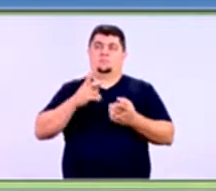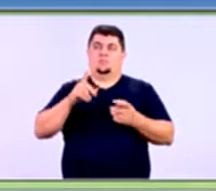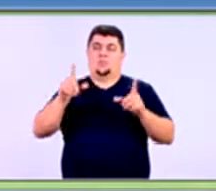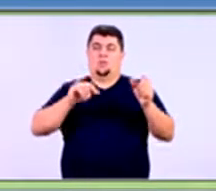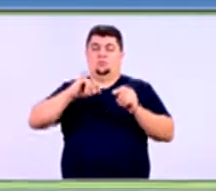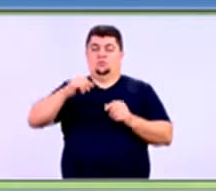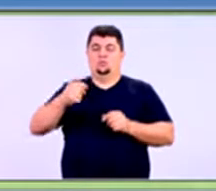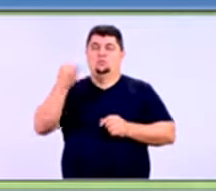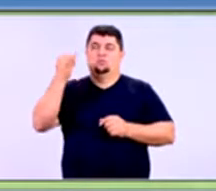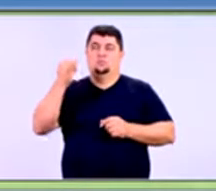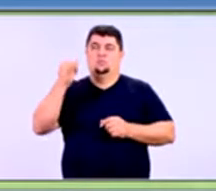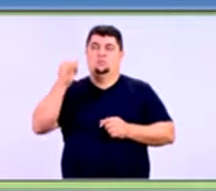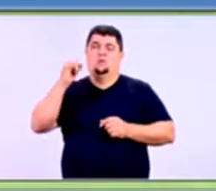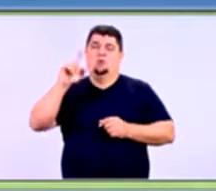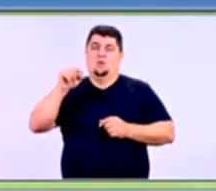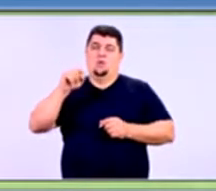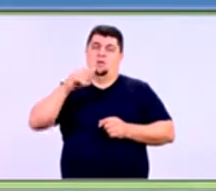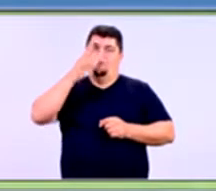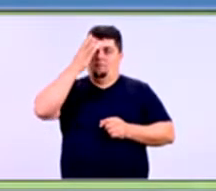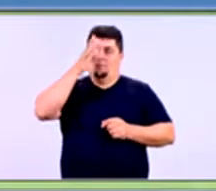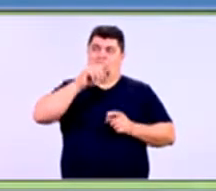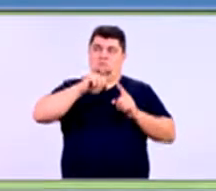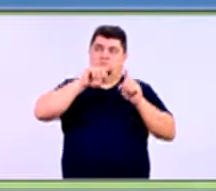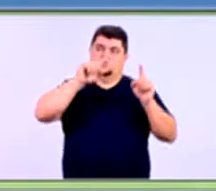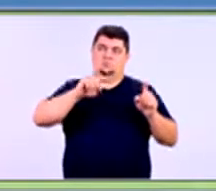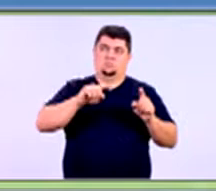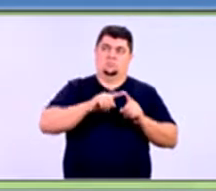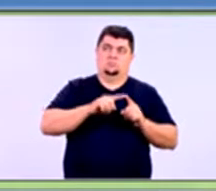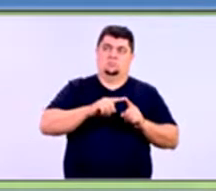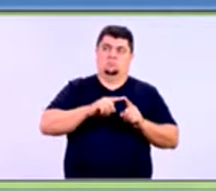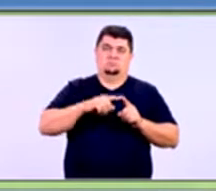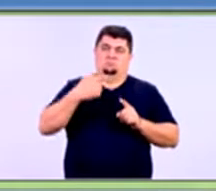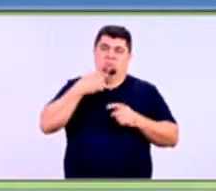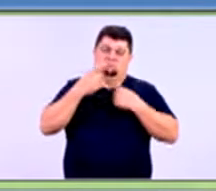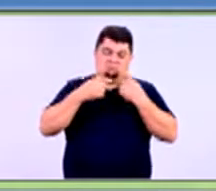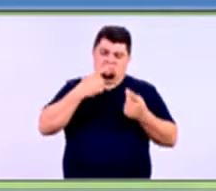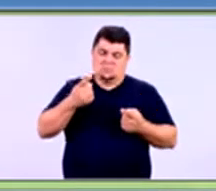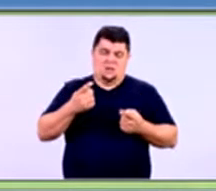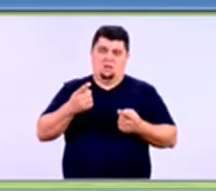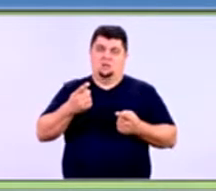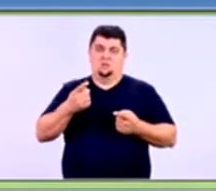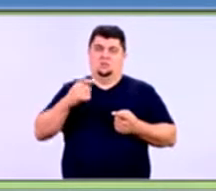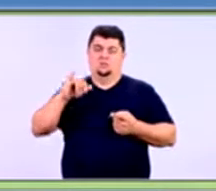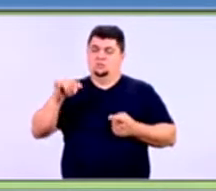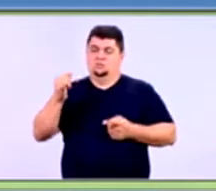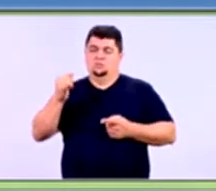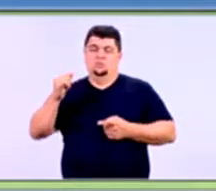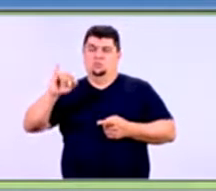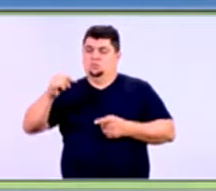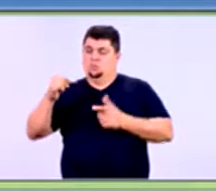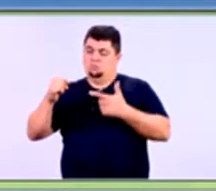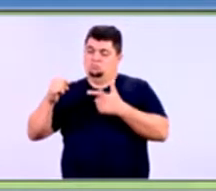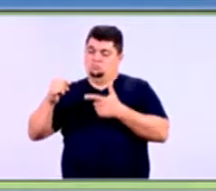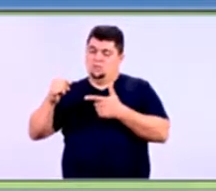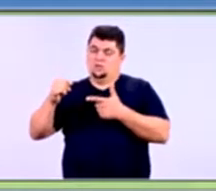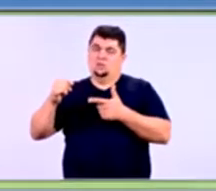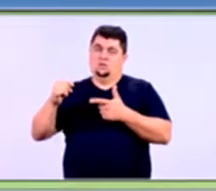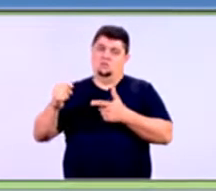pedindo juros, não vou utilizar a segunda expressão, porque ela não vai me dar os juros. Não tem a letra J nessa